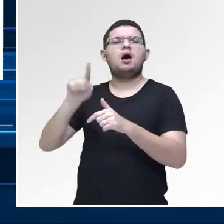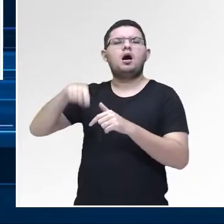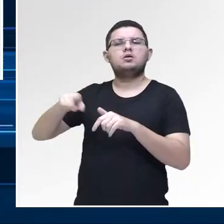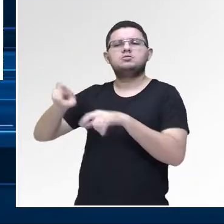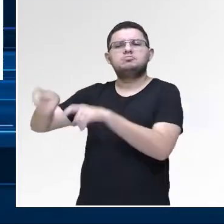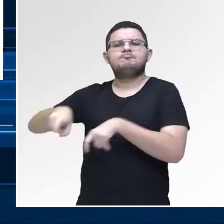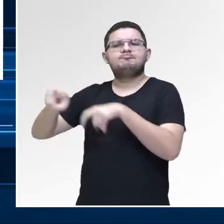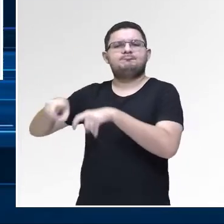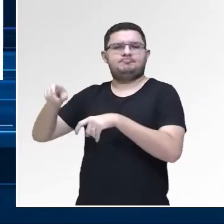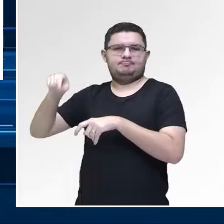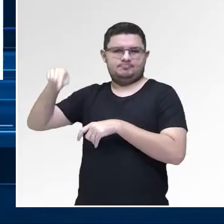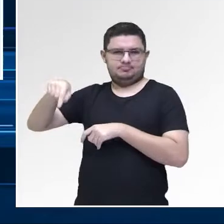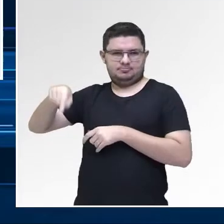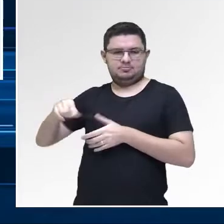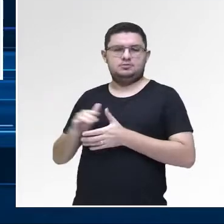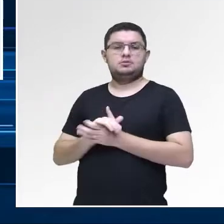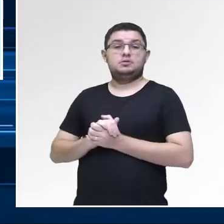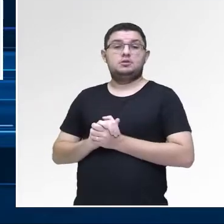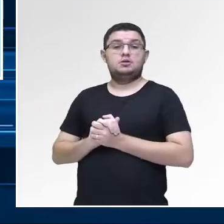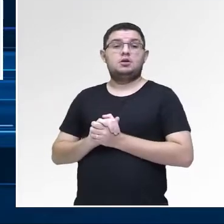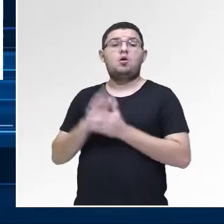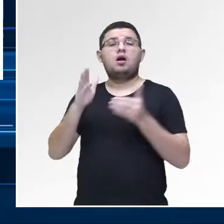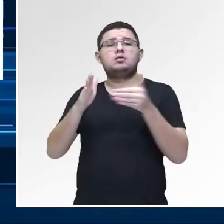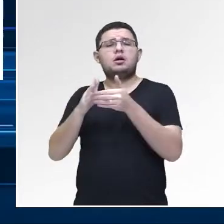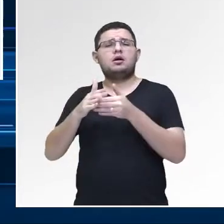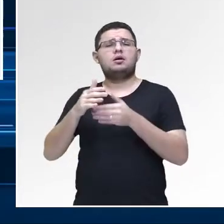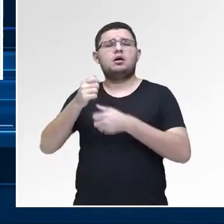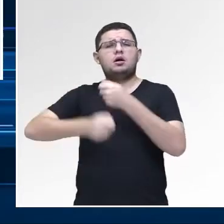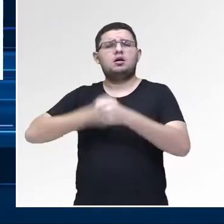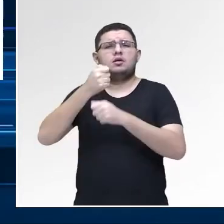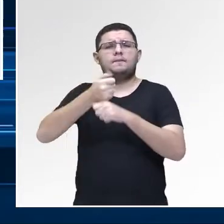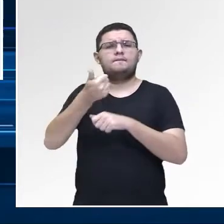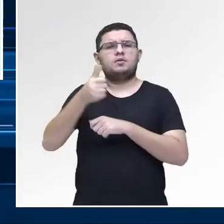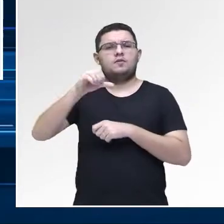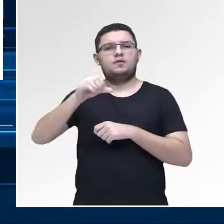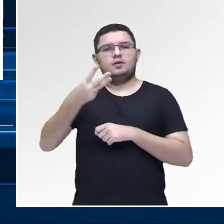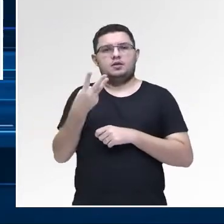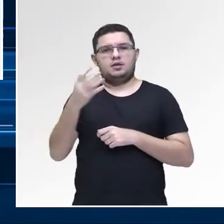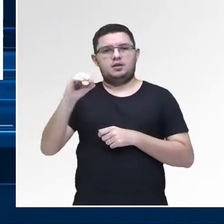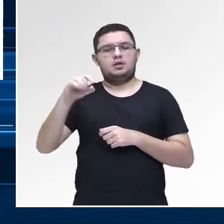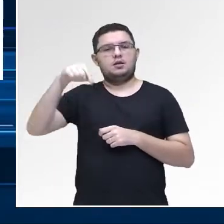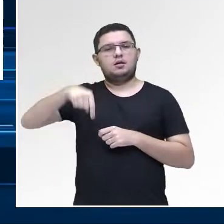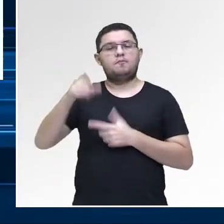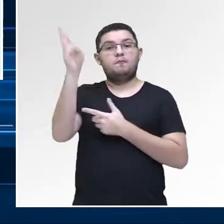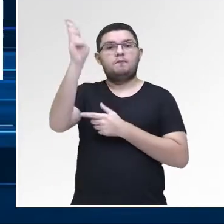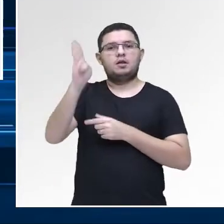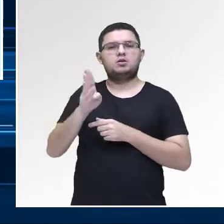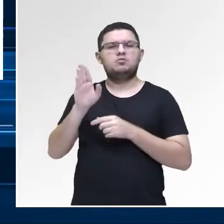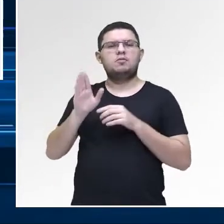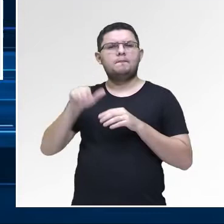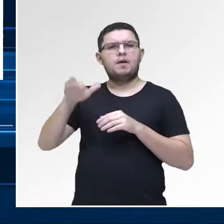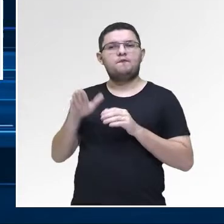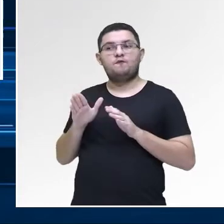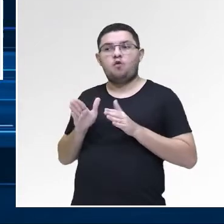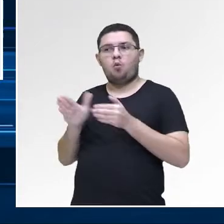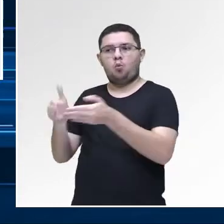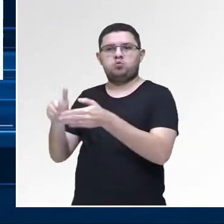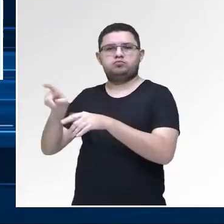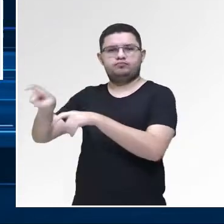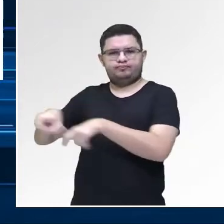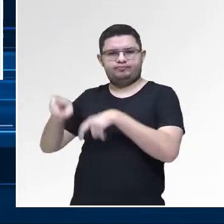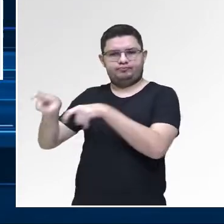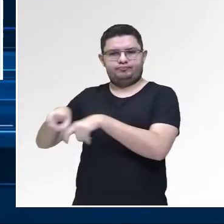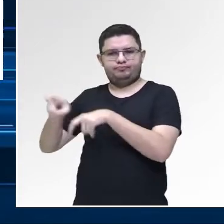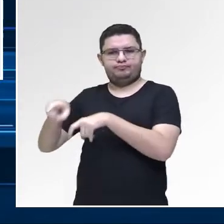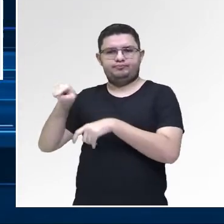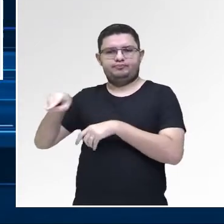Então, até 1930, o Brasil era um país relativamente agrário,